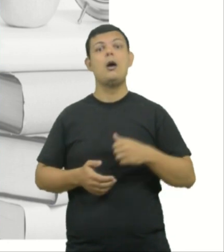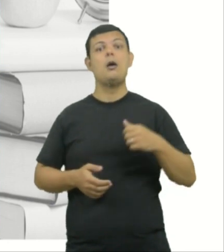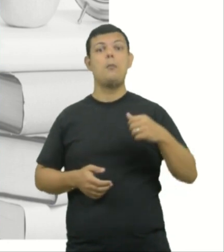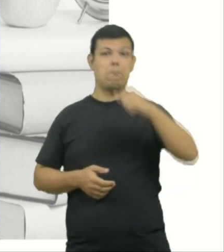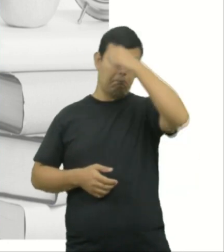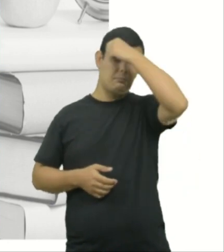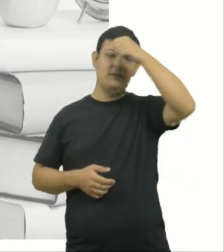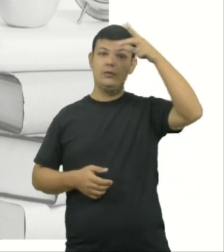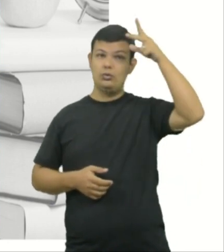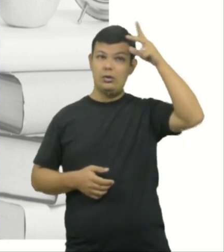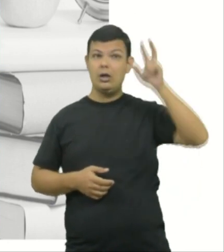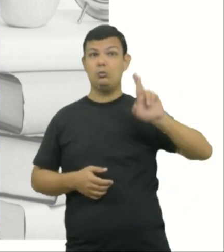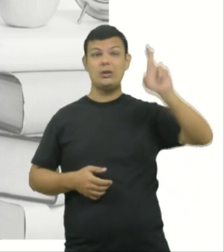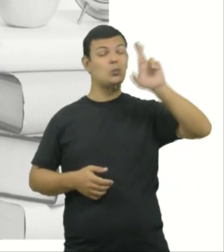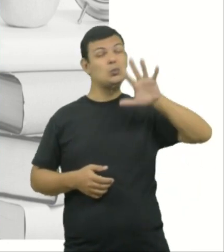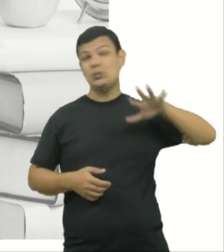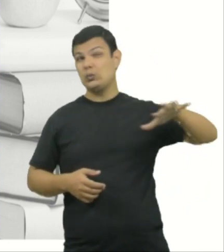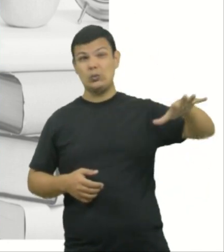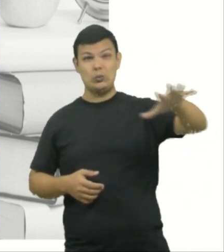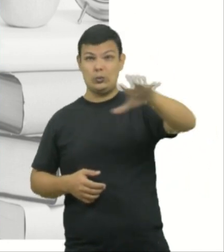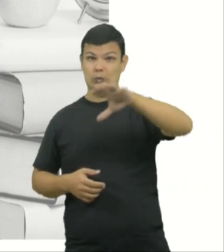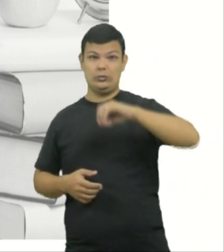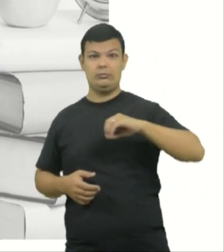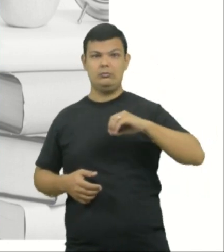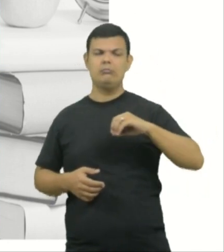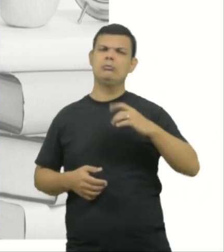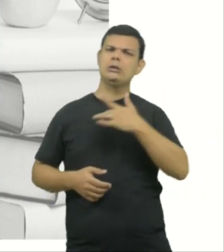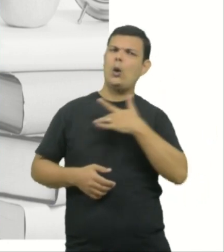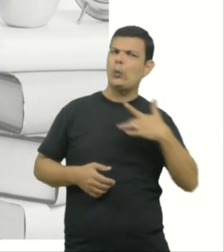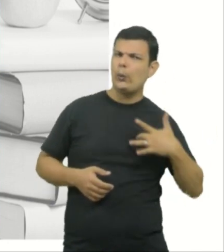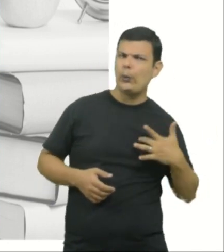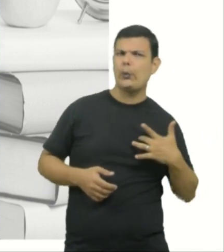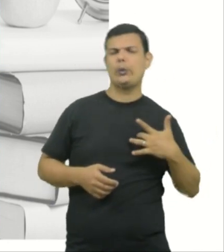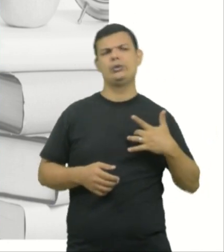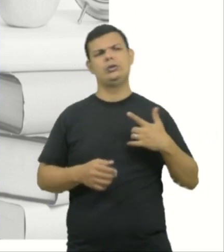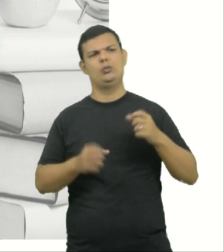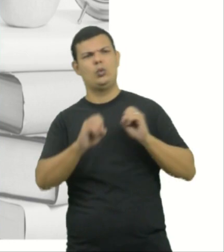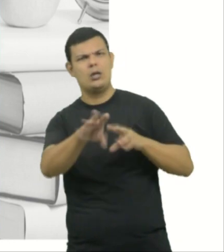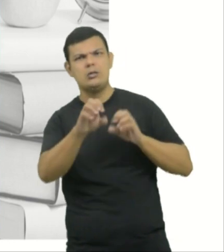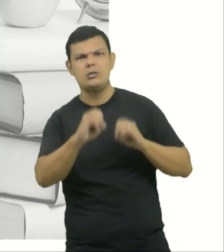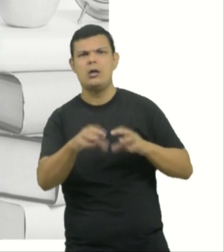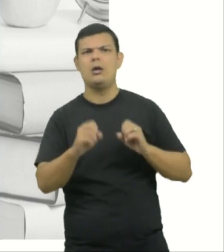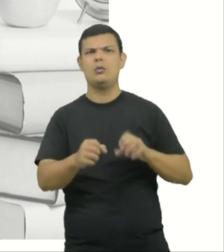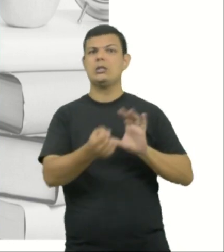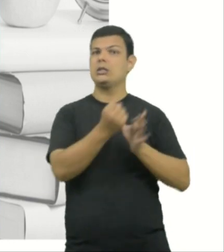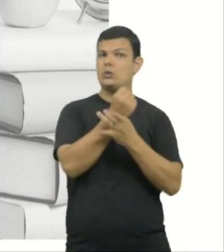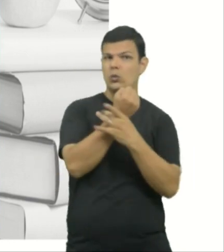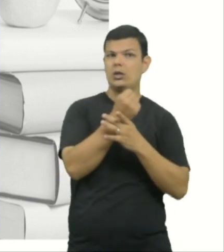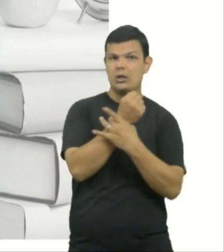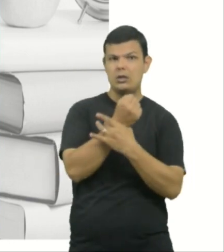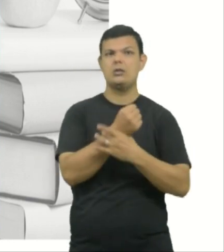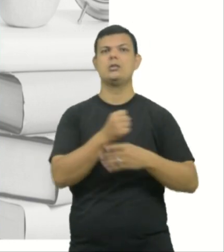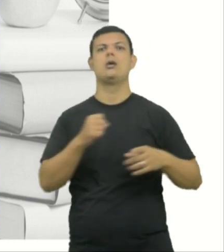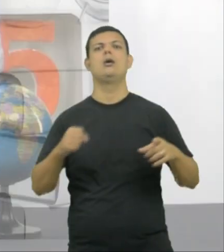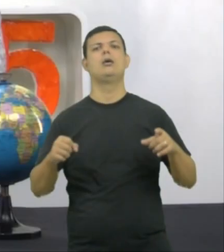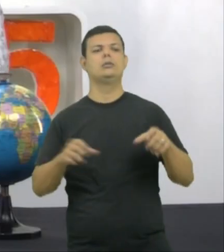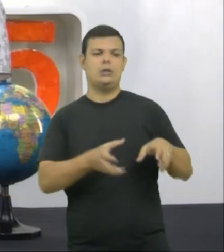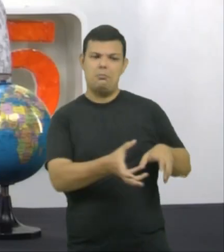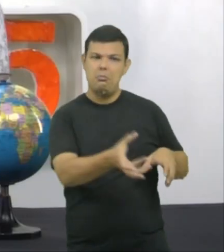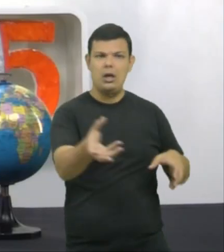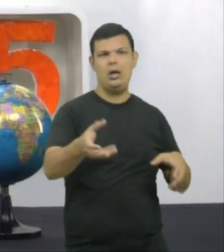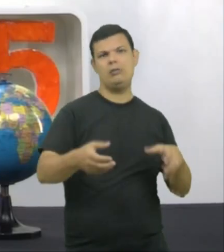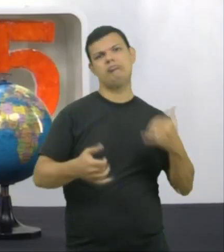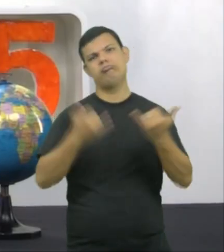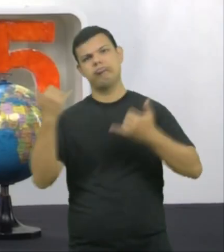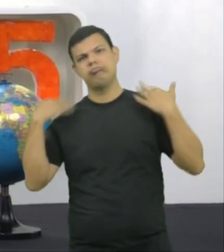responsável por tudo. O que, professor? Saúde, educação, segurança, saneamento,